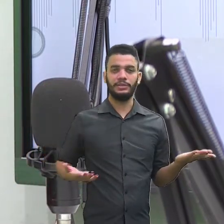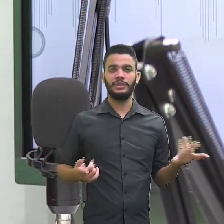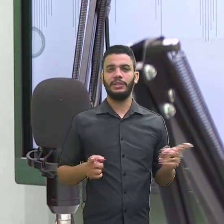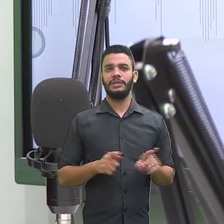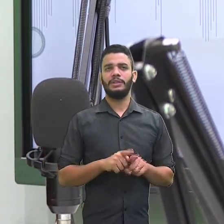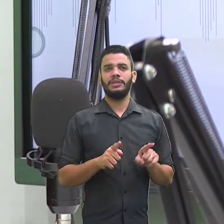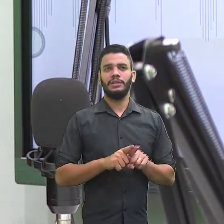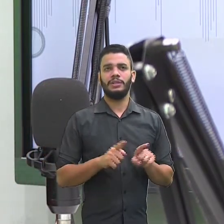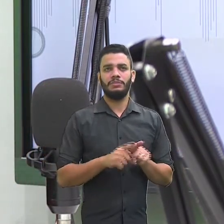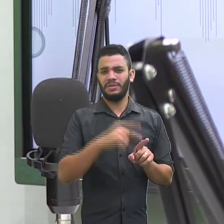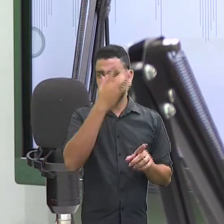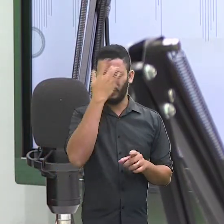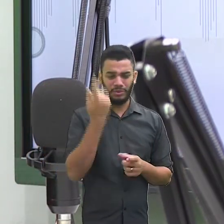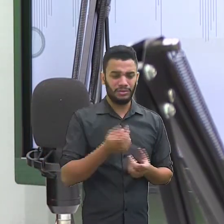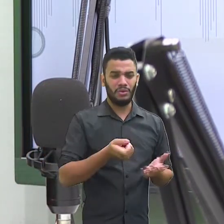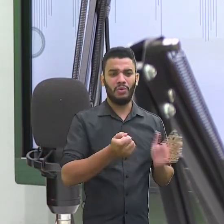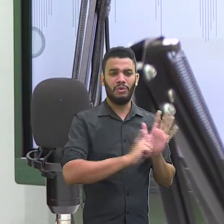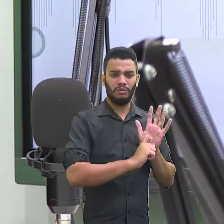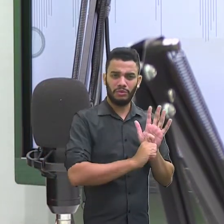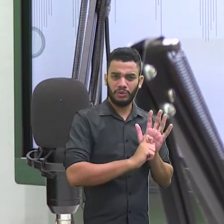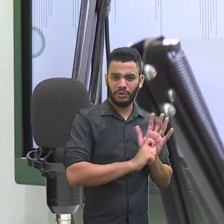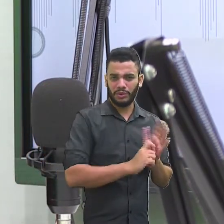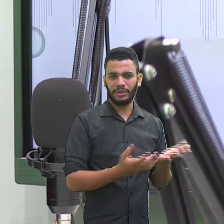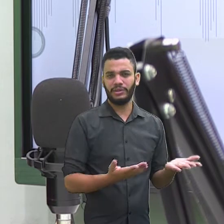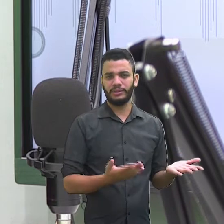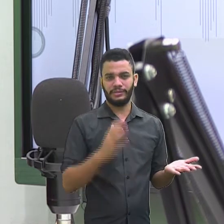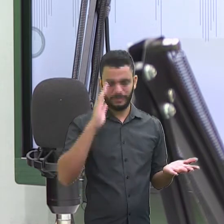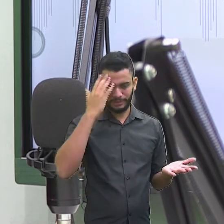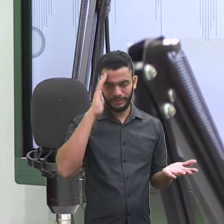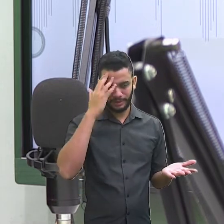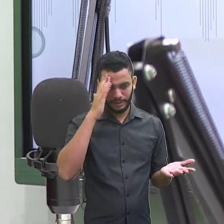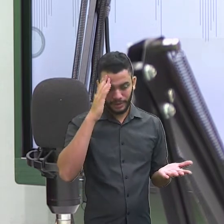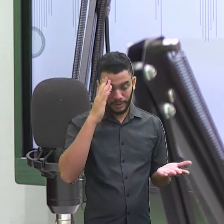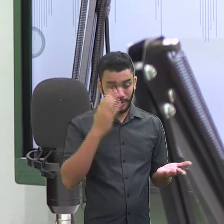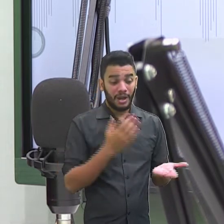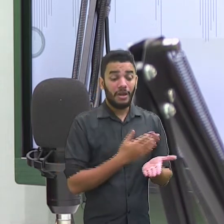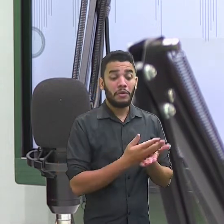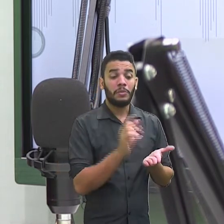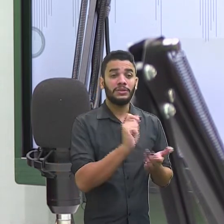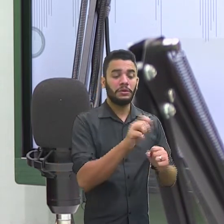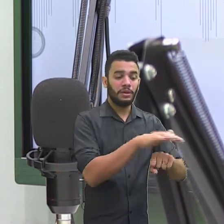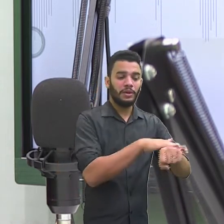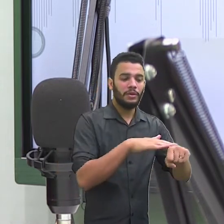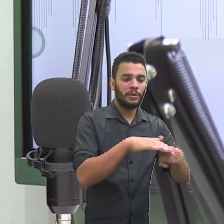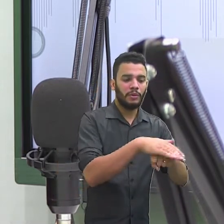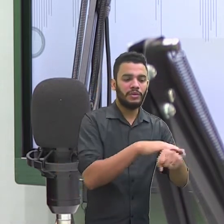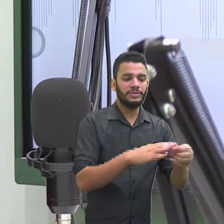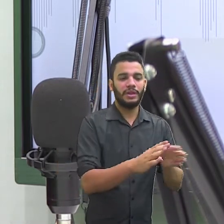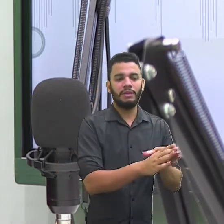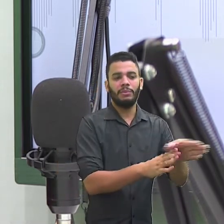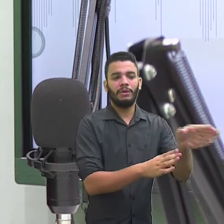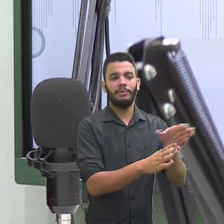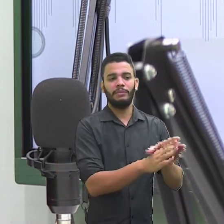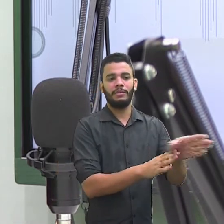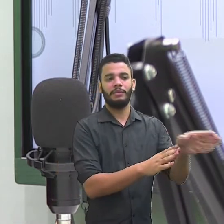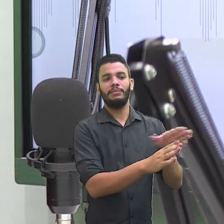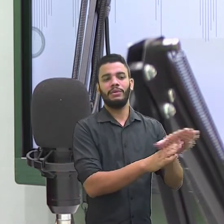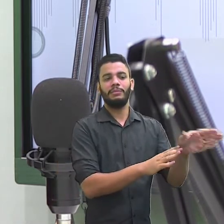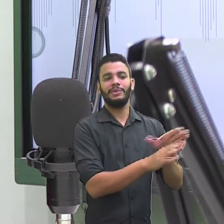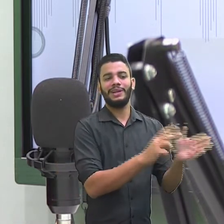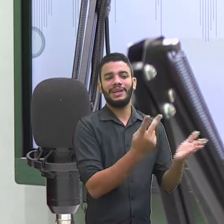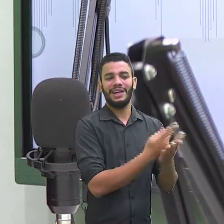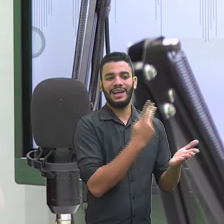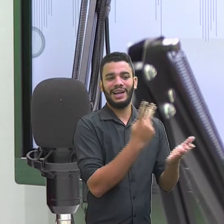gente que, infelizmente, vai lhe dar conselhos atravessados. E isso é muito danoso. Por isso, então, a